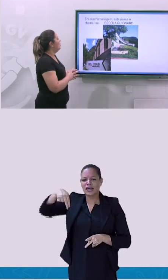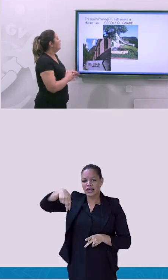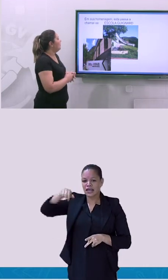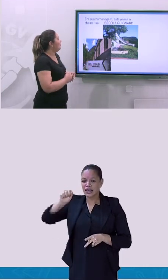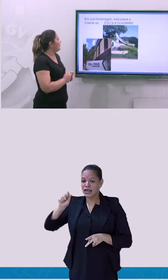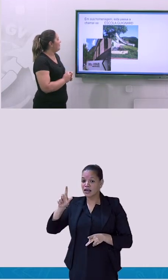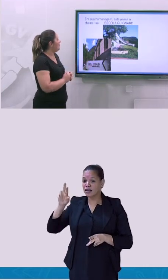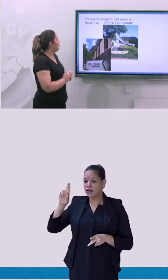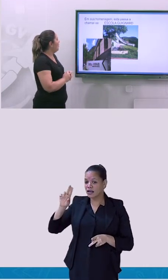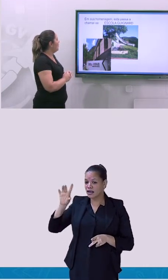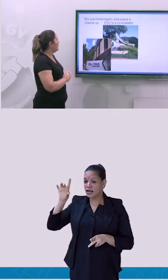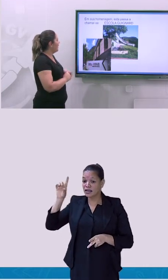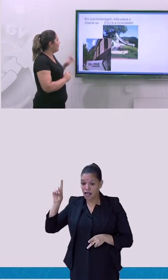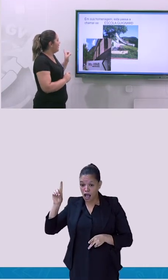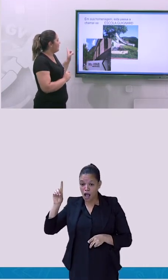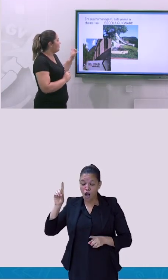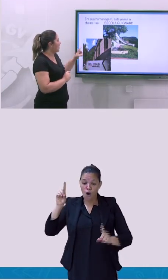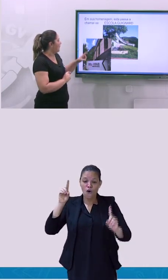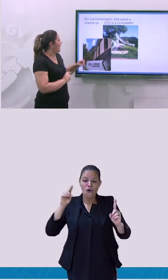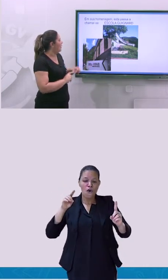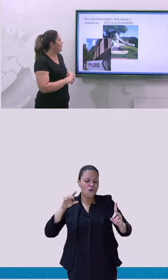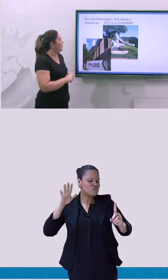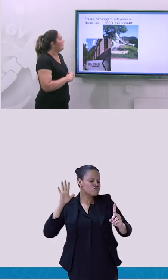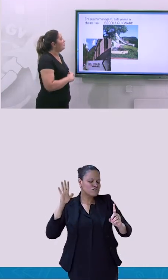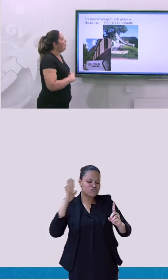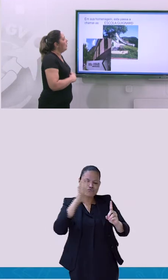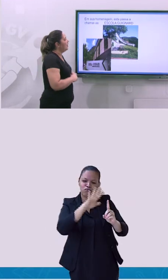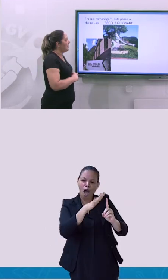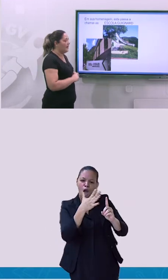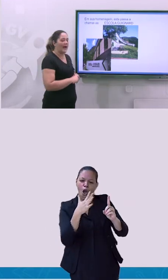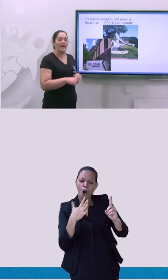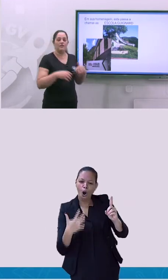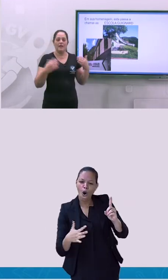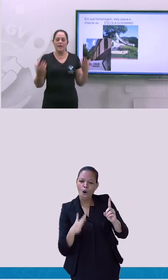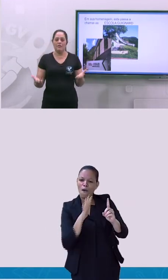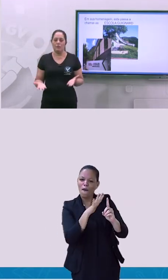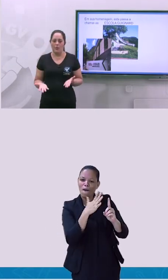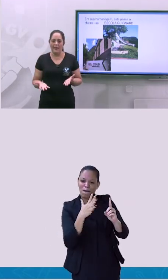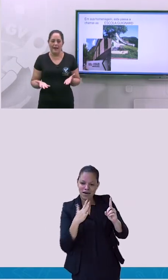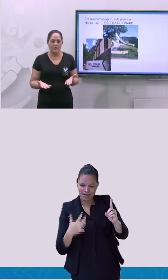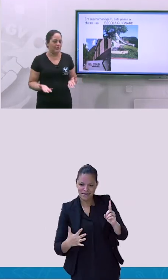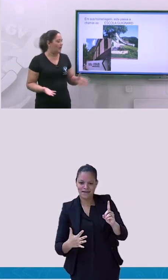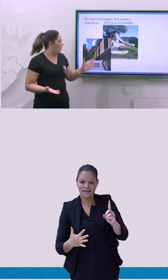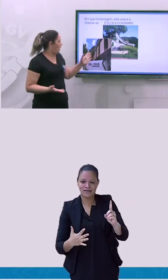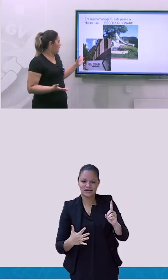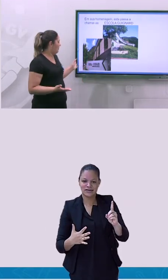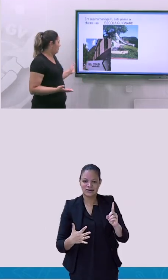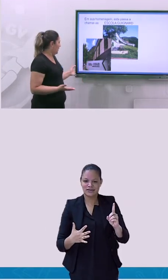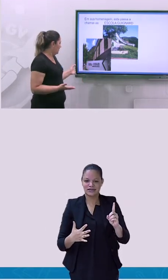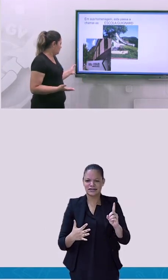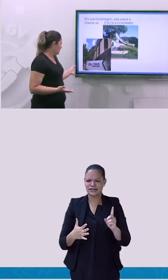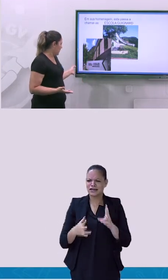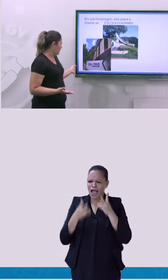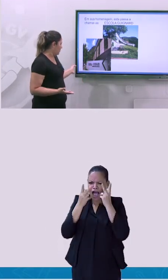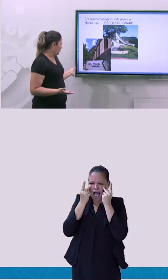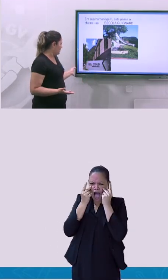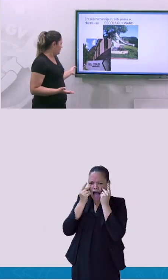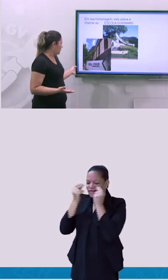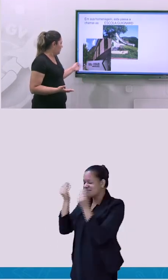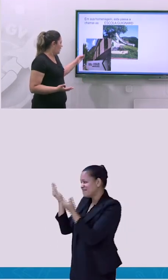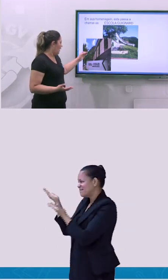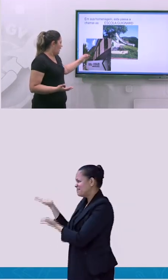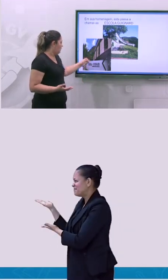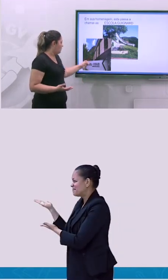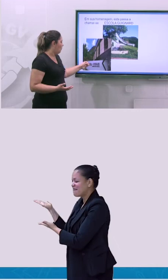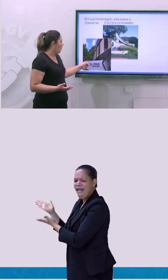recebeu, tendo essa escola passar a se chamar Escola Guignard em sua homenagem. Olha que imagens